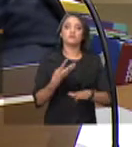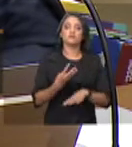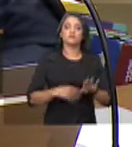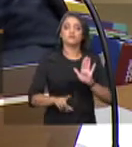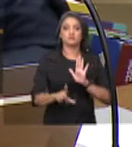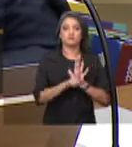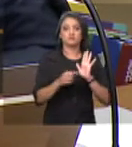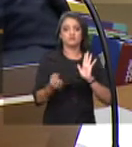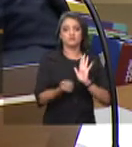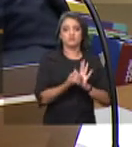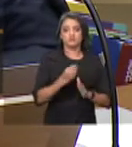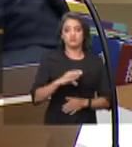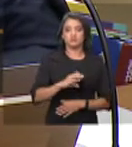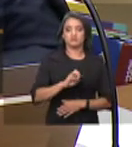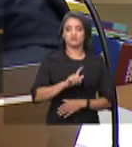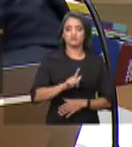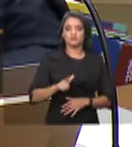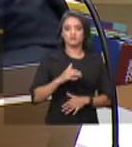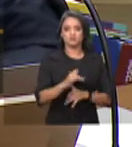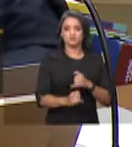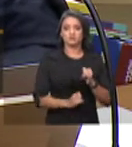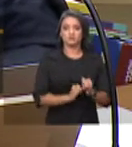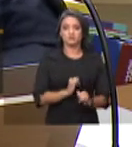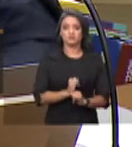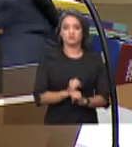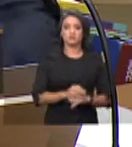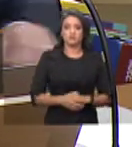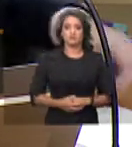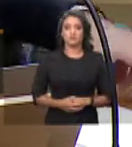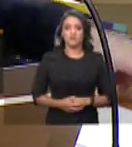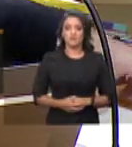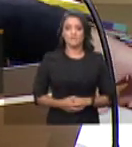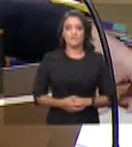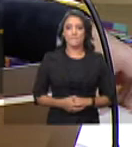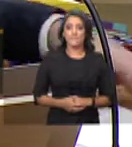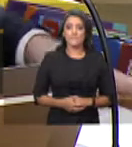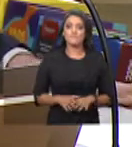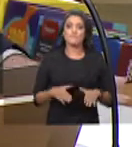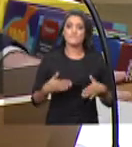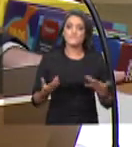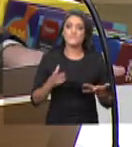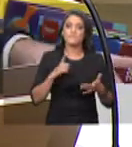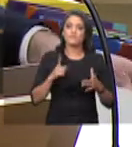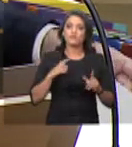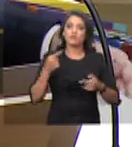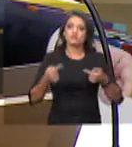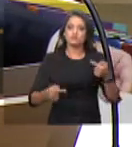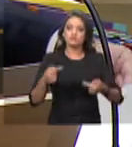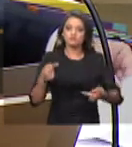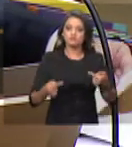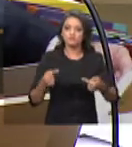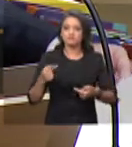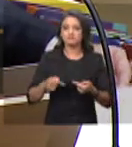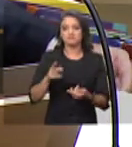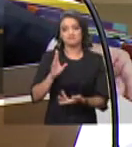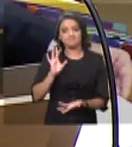da lei do Marco civil da internet então há uma discussão efetiva